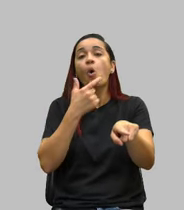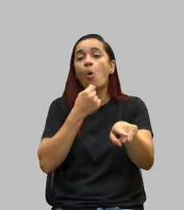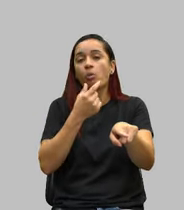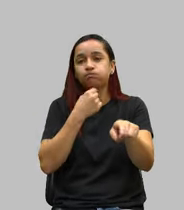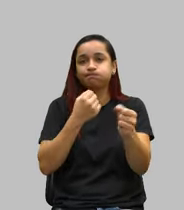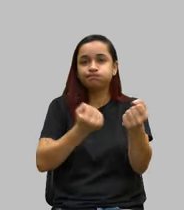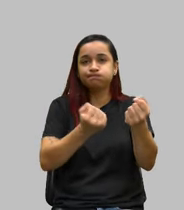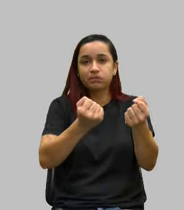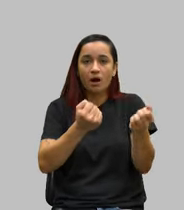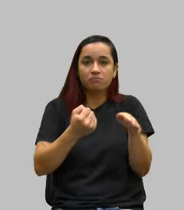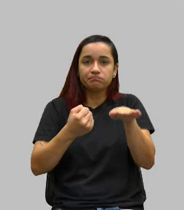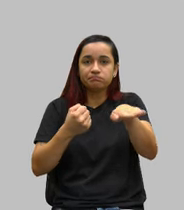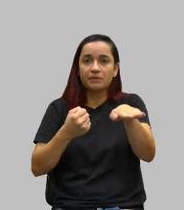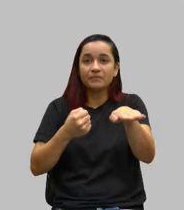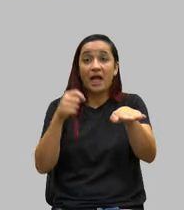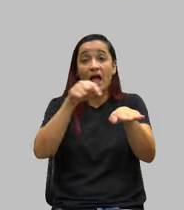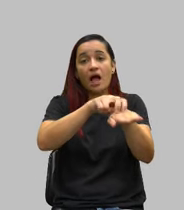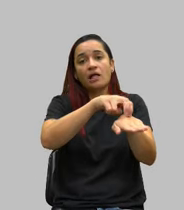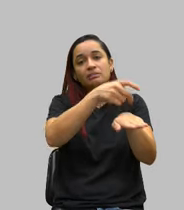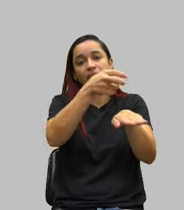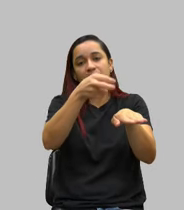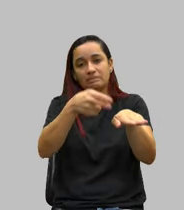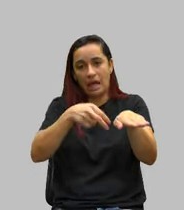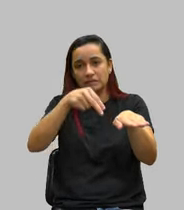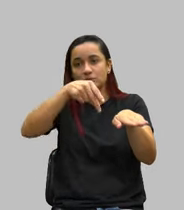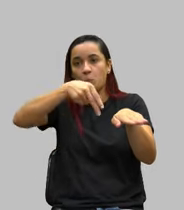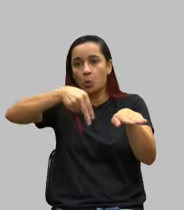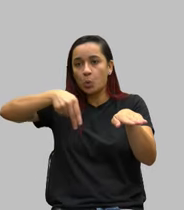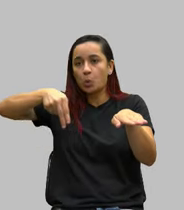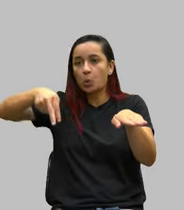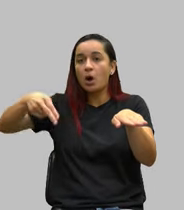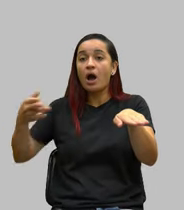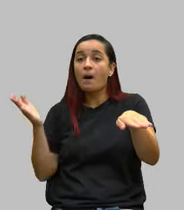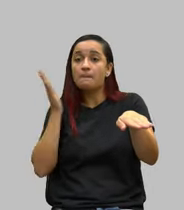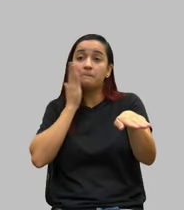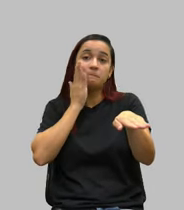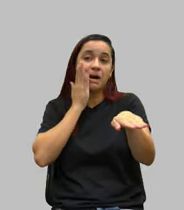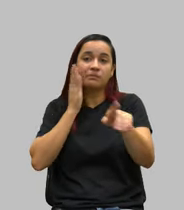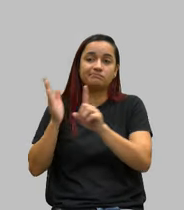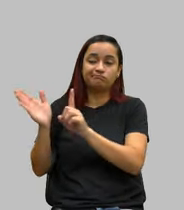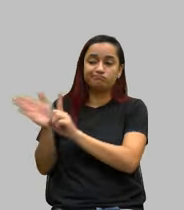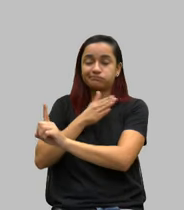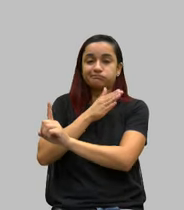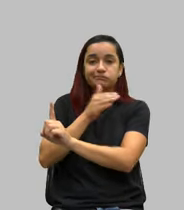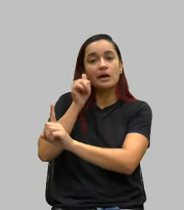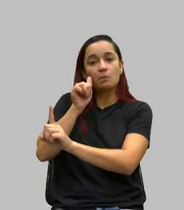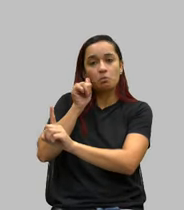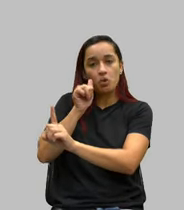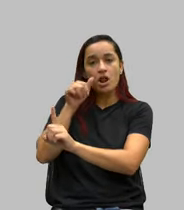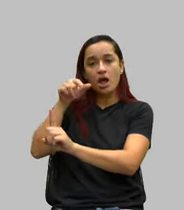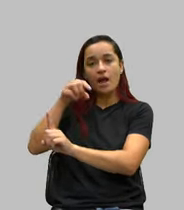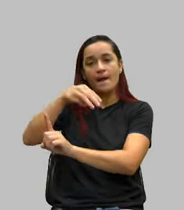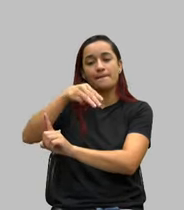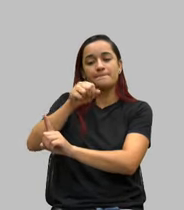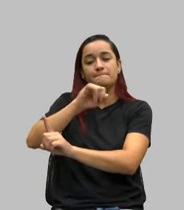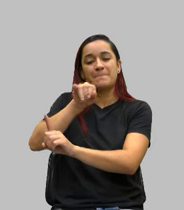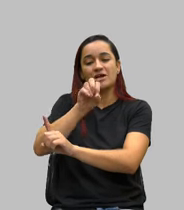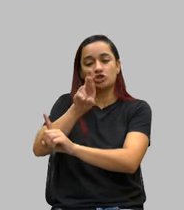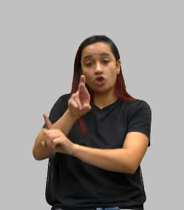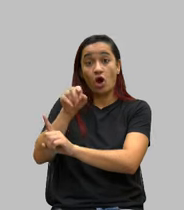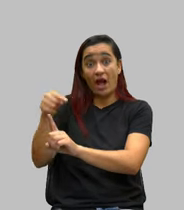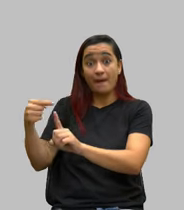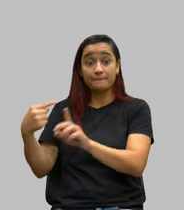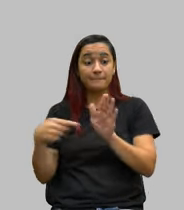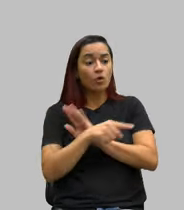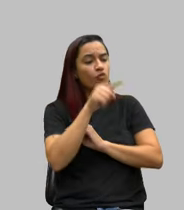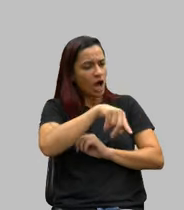desembarca vai lá dá um tapa na cara da Major porque a Major perguntou para ele se ele era o dono da rua e ele respondeu não